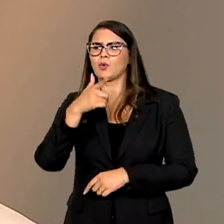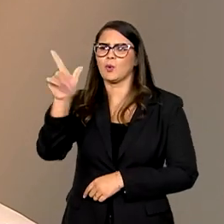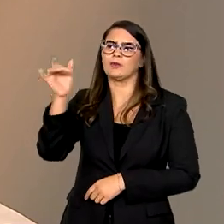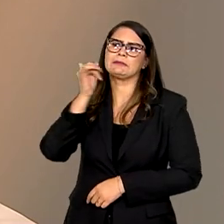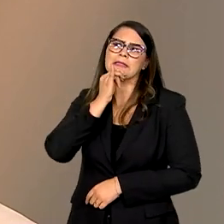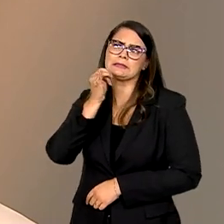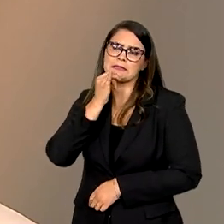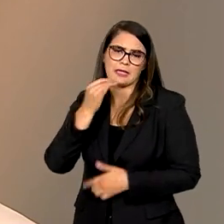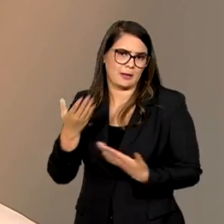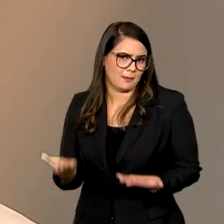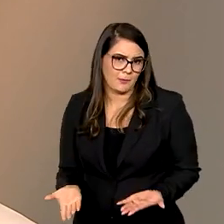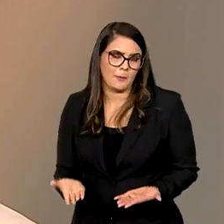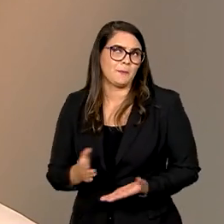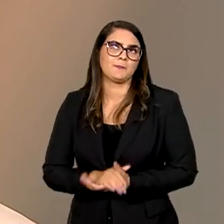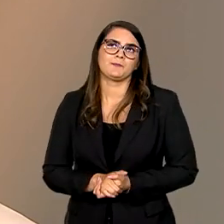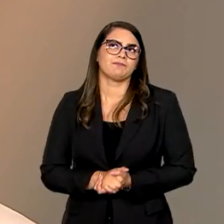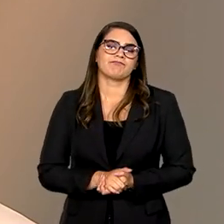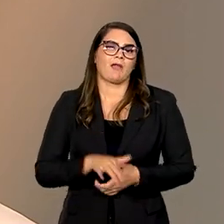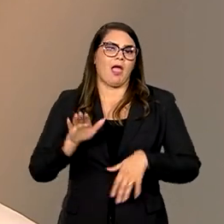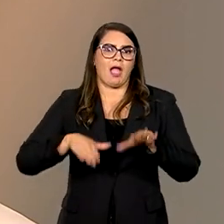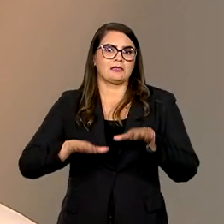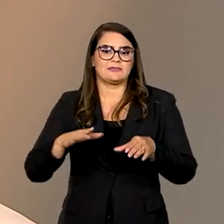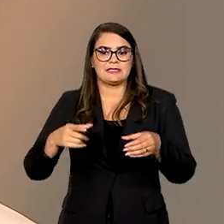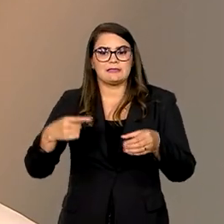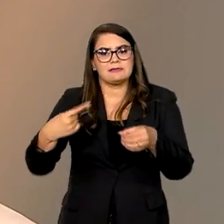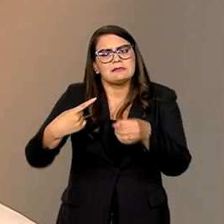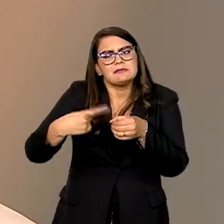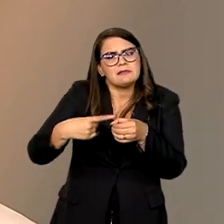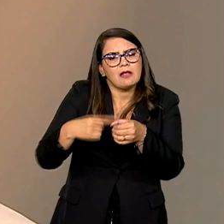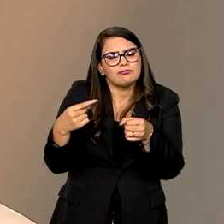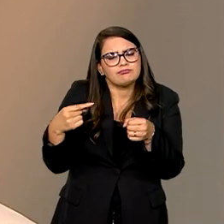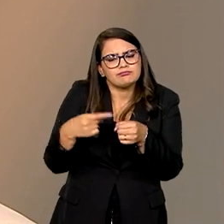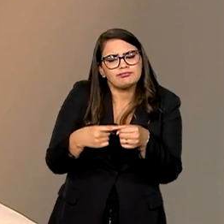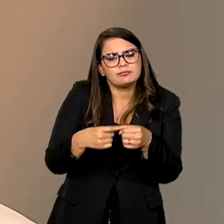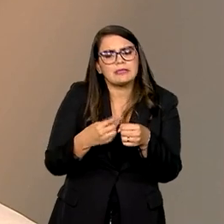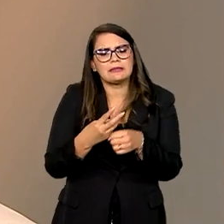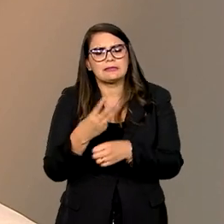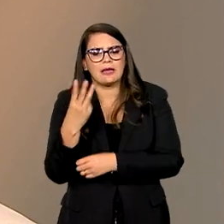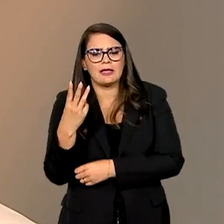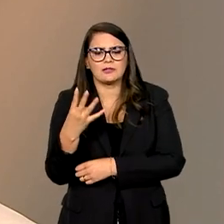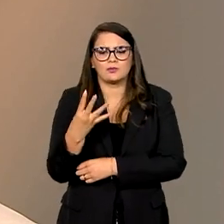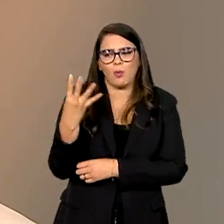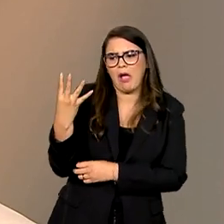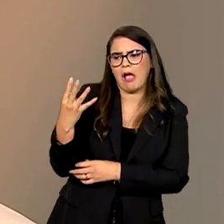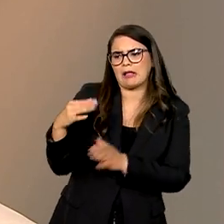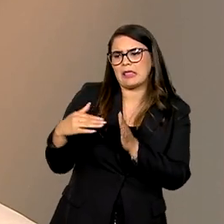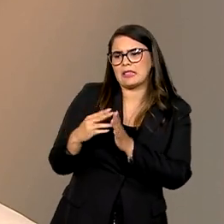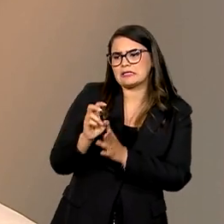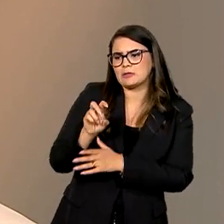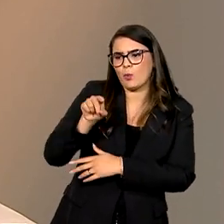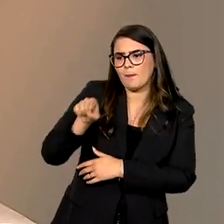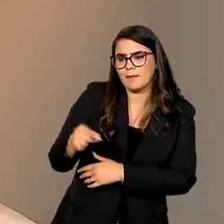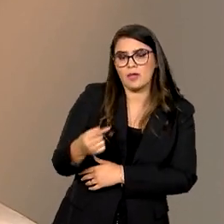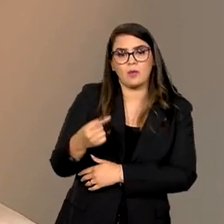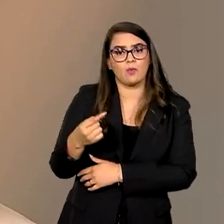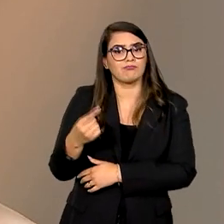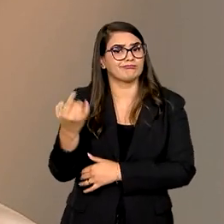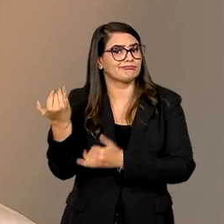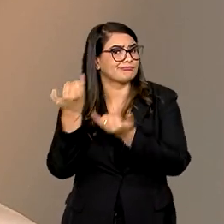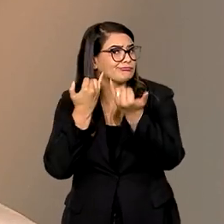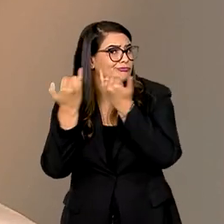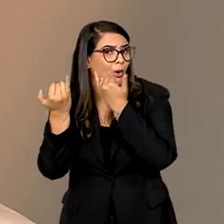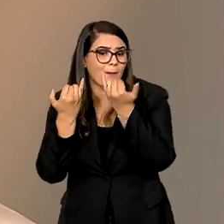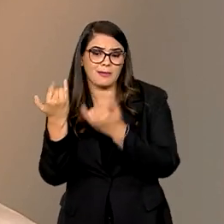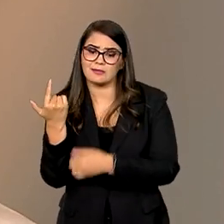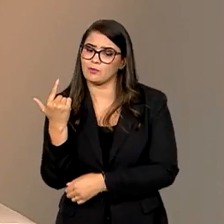também. Muitas vezes, pequenas cidades que de 3, 4, 5 mil habitantes não conseguem ter